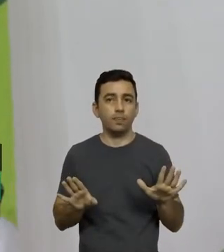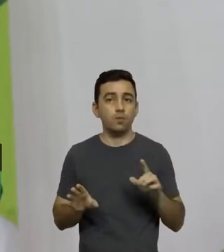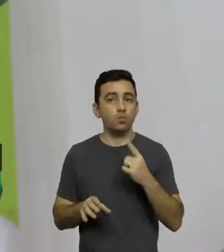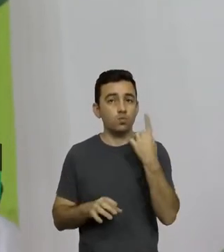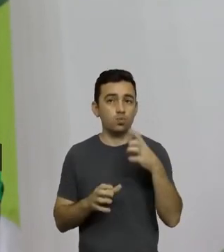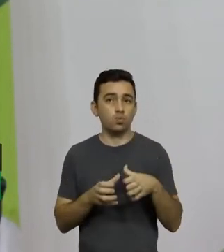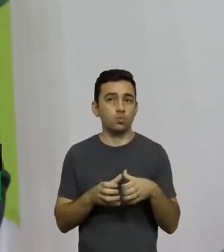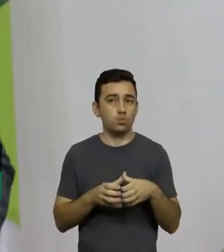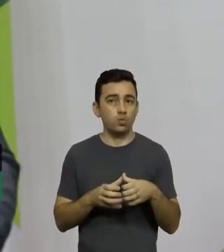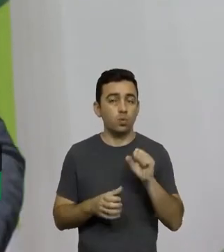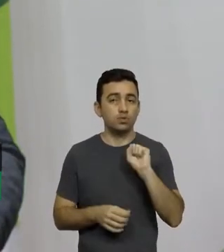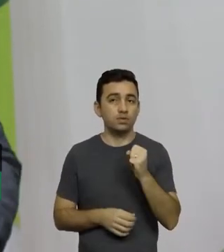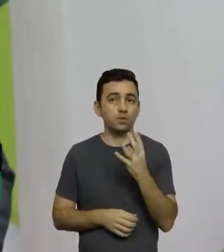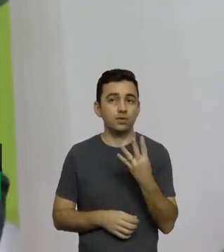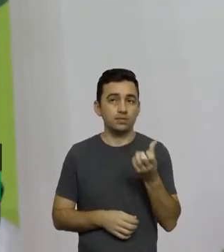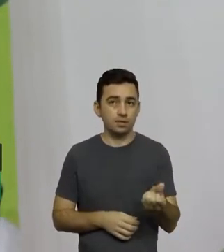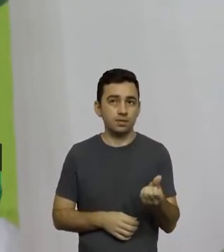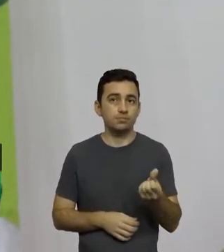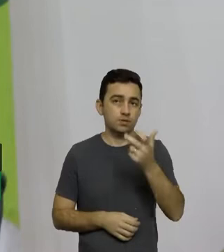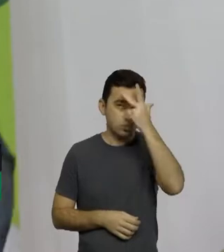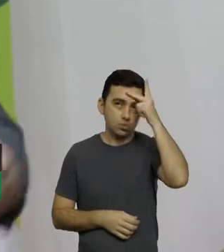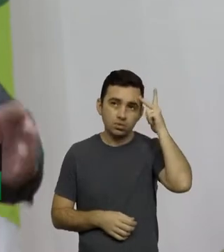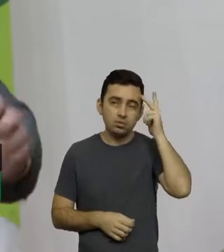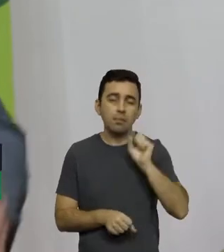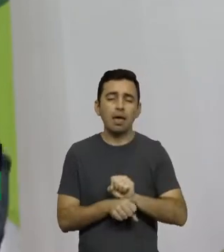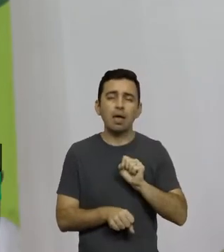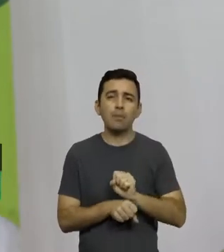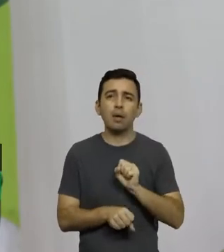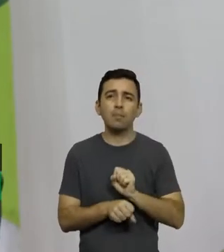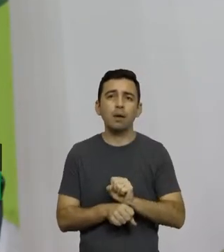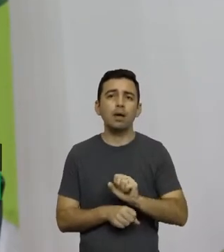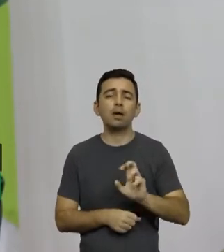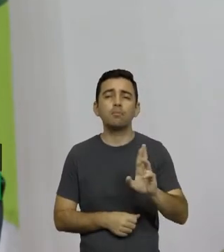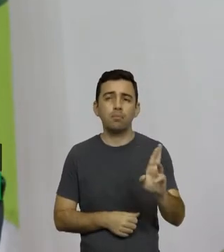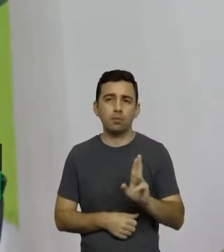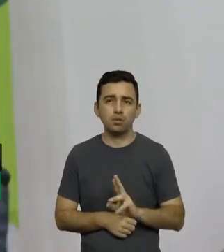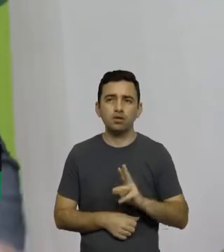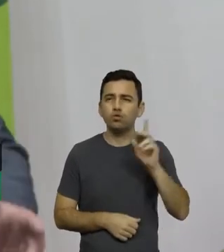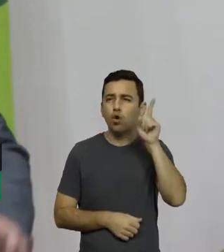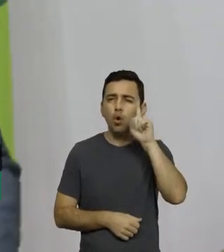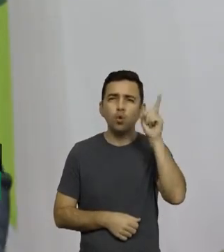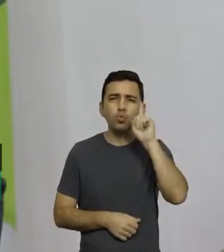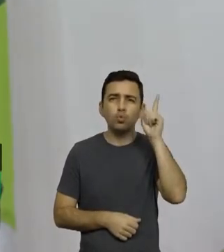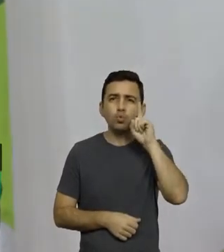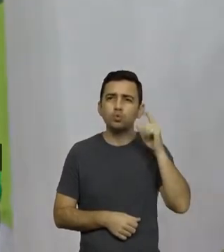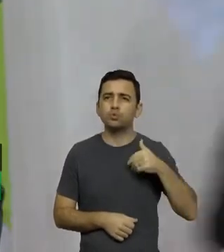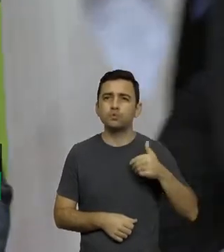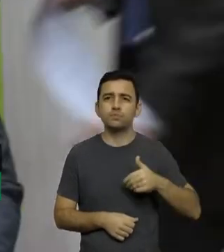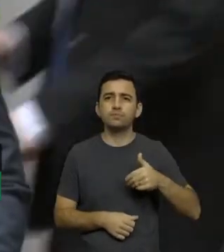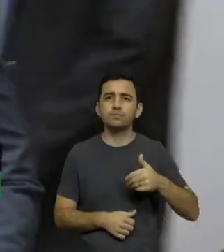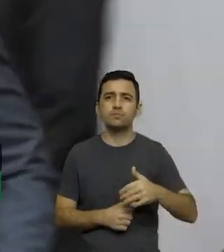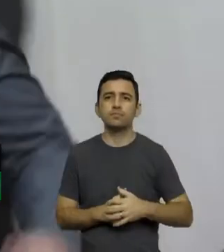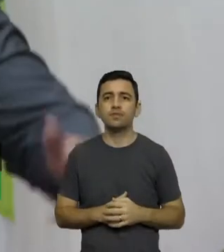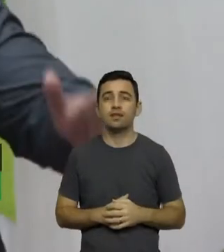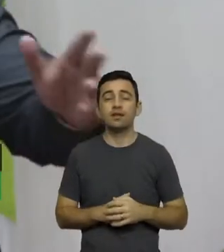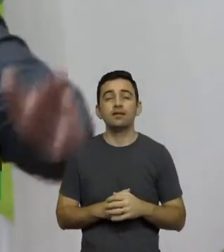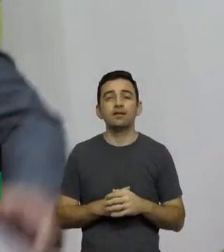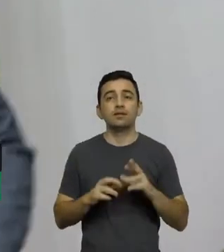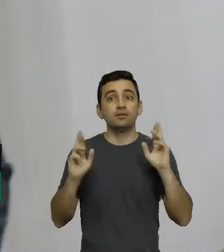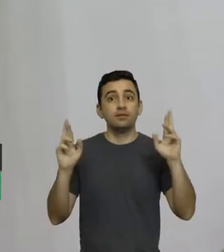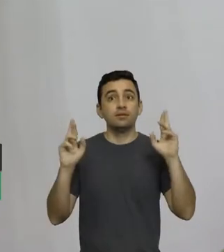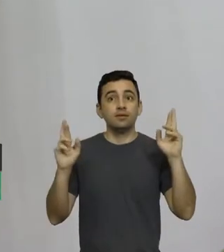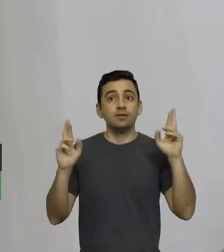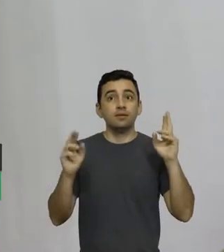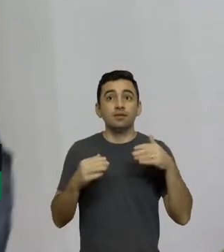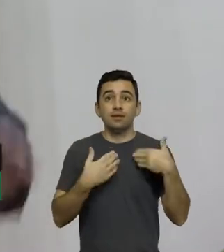846 pessoas esperando essa resposta todos os dias. Graças a Deus existe o Telegram, que derruba o